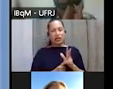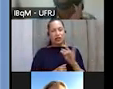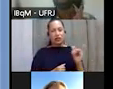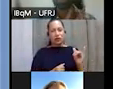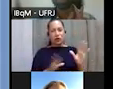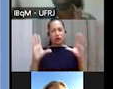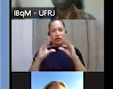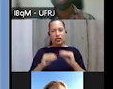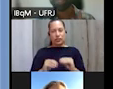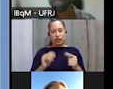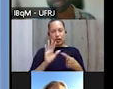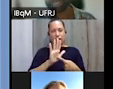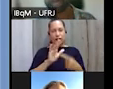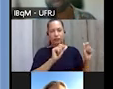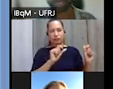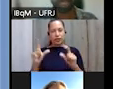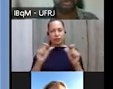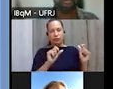apresentação.